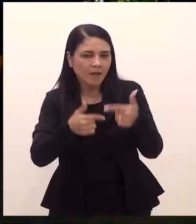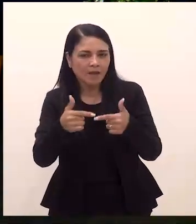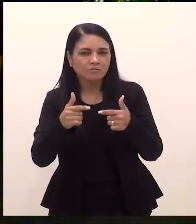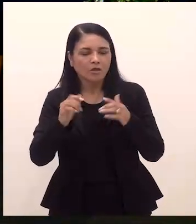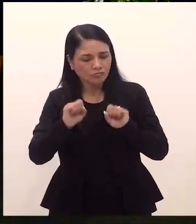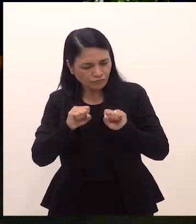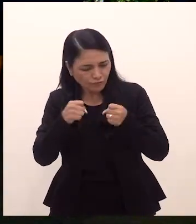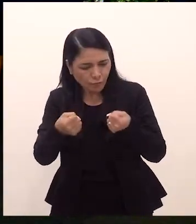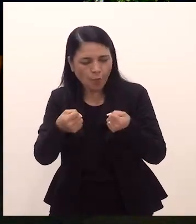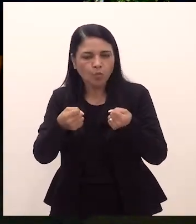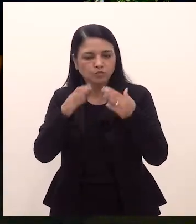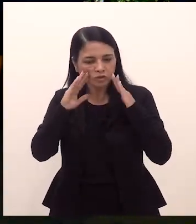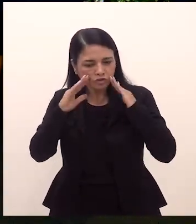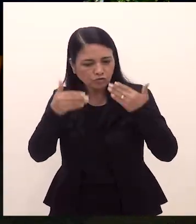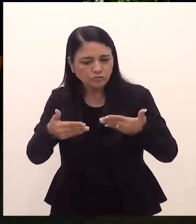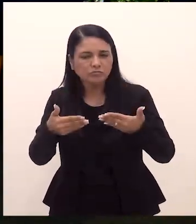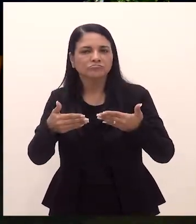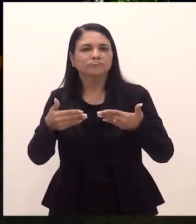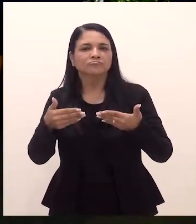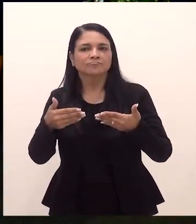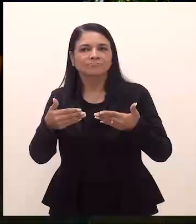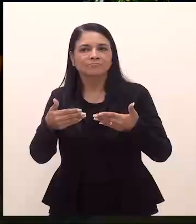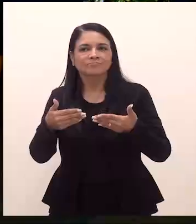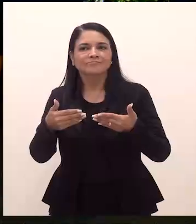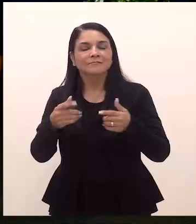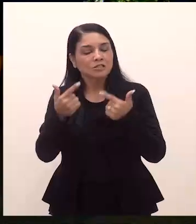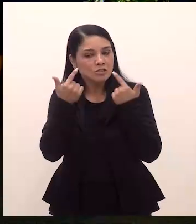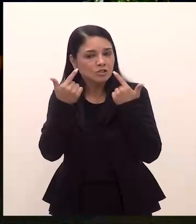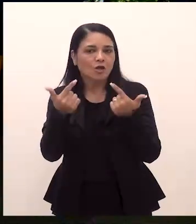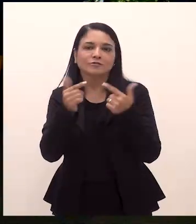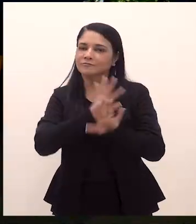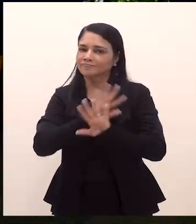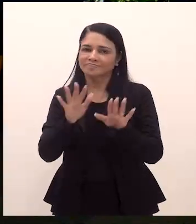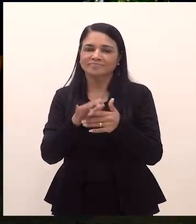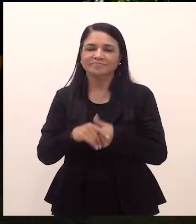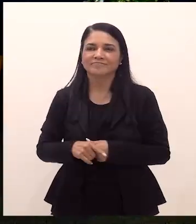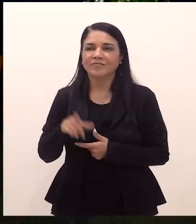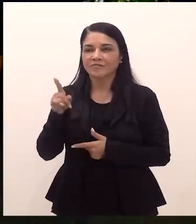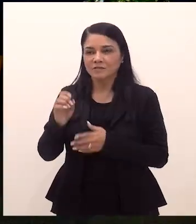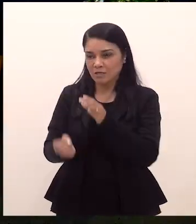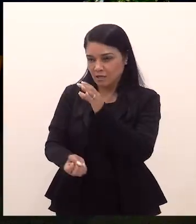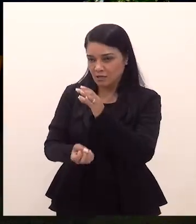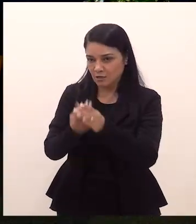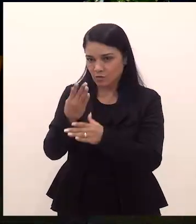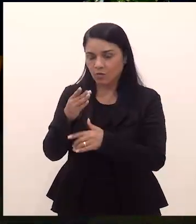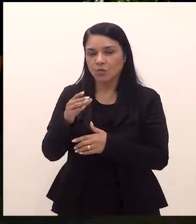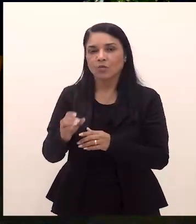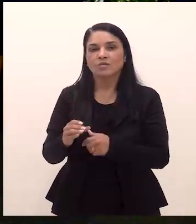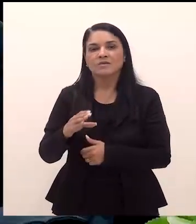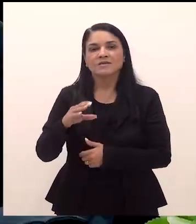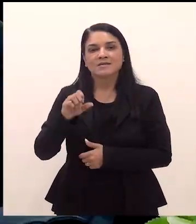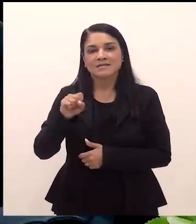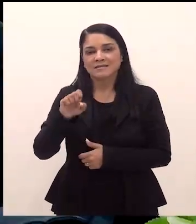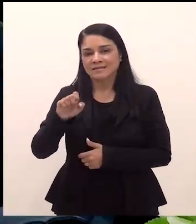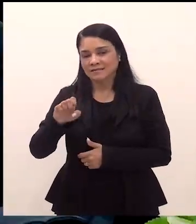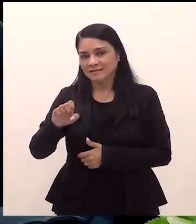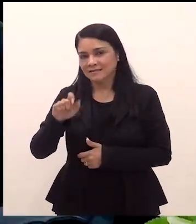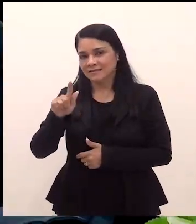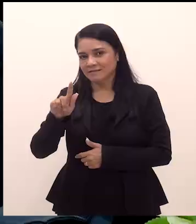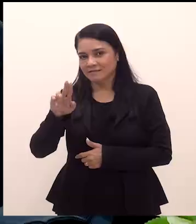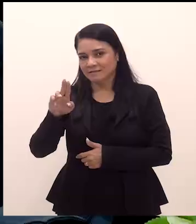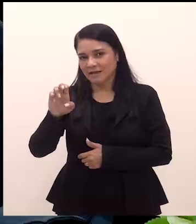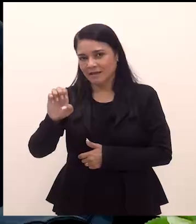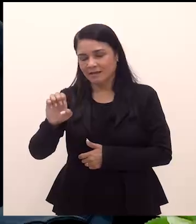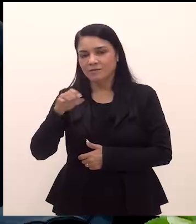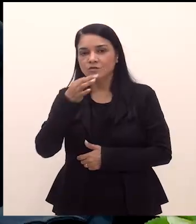outro trabalho, né? Esforço, dedicação e eventualmente uma pitada de sorte. Você criou o Segue o Som,